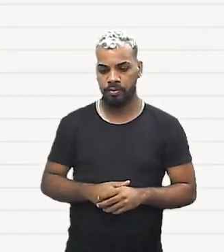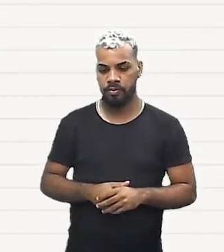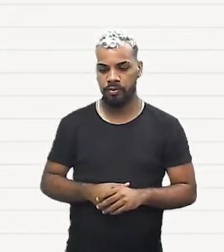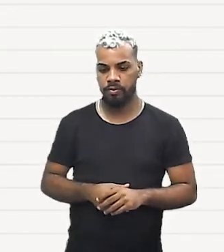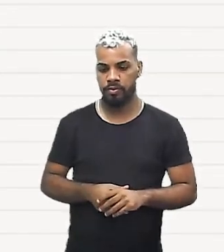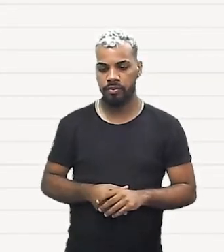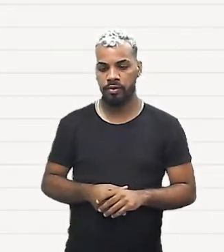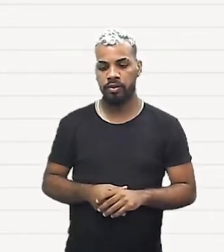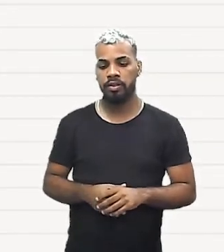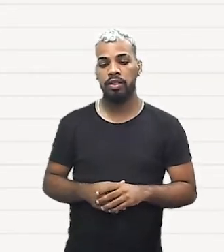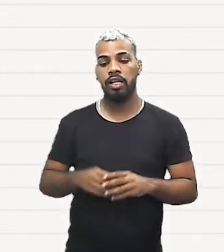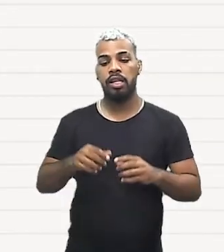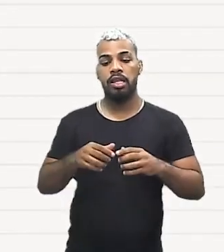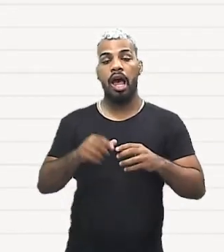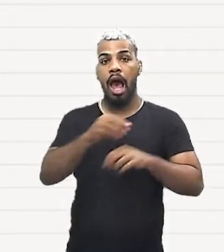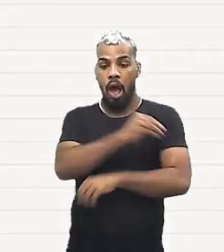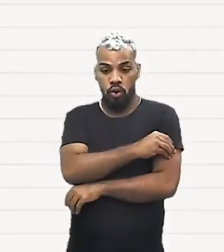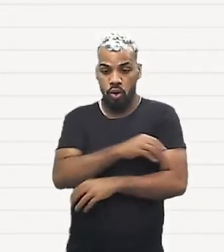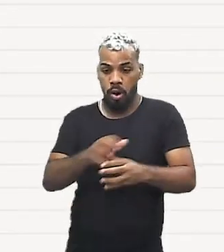por leveduras